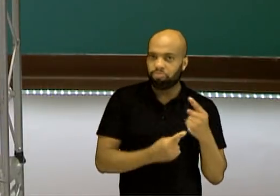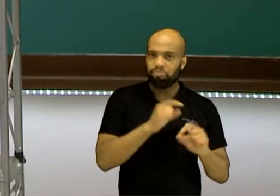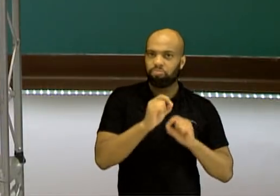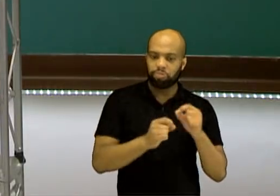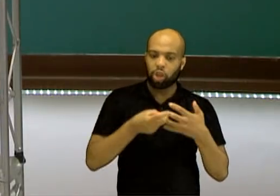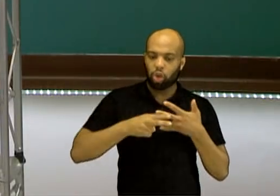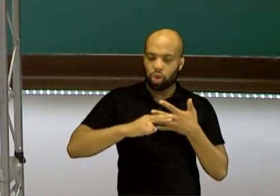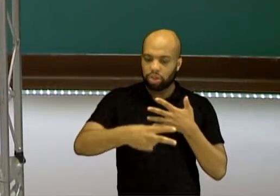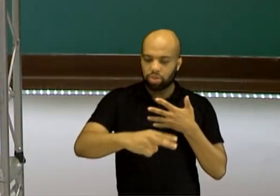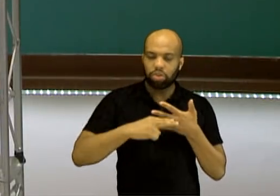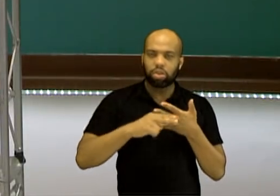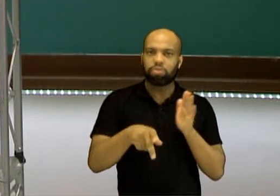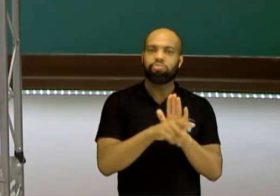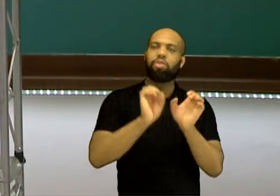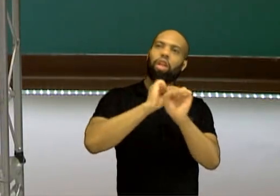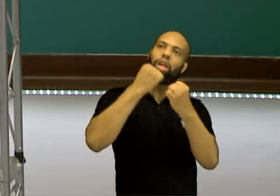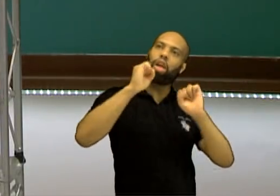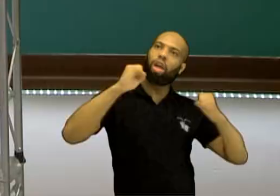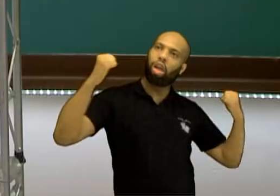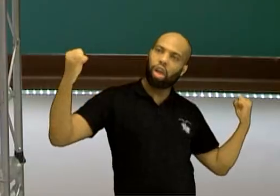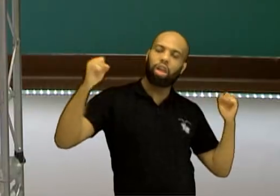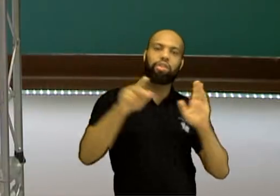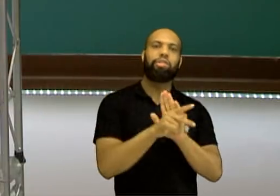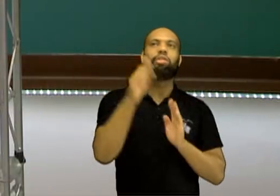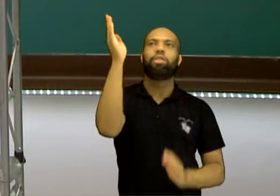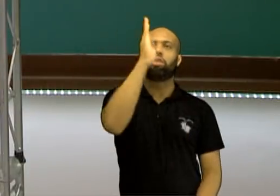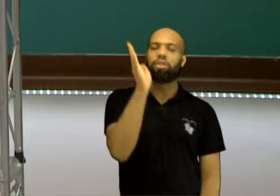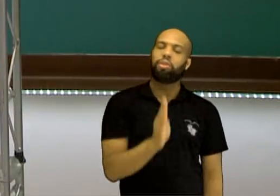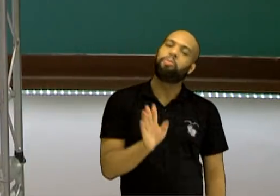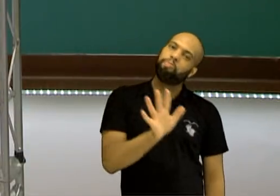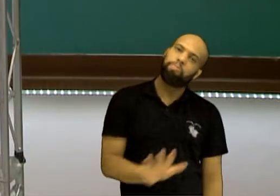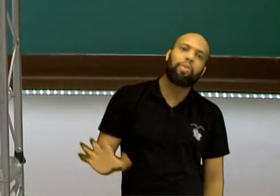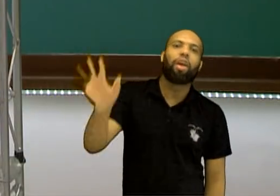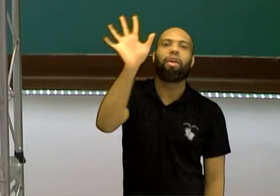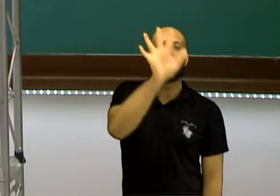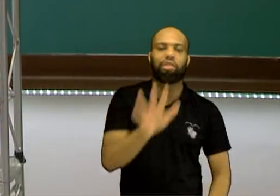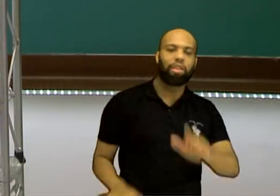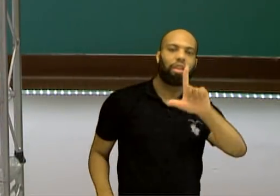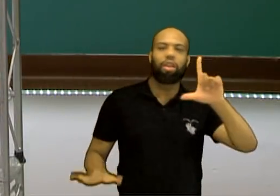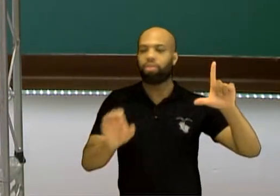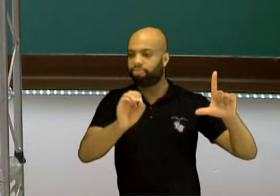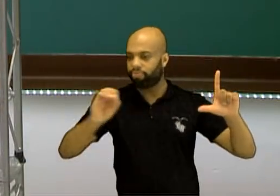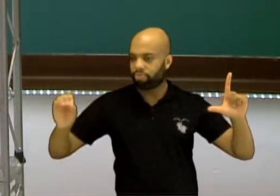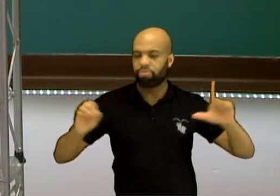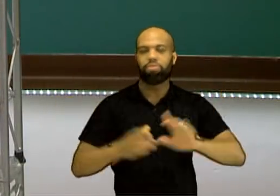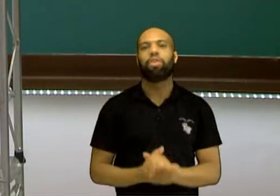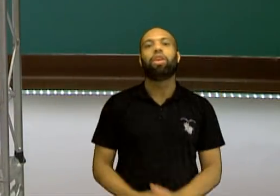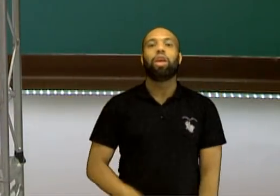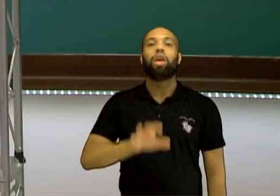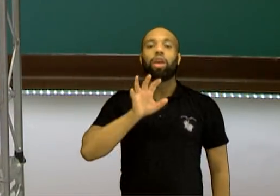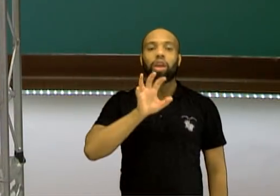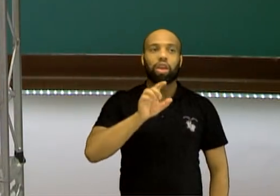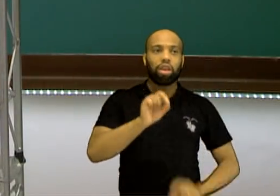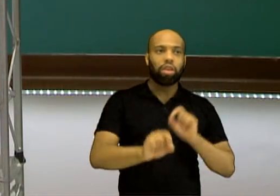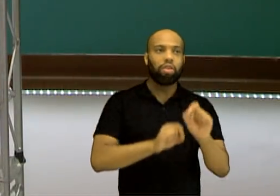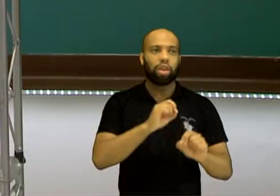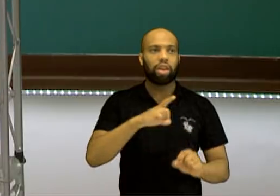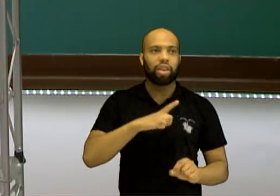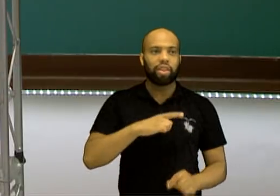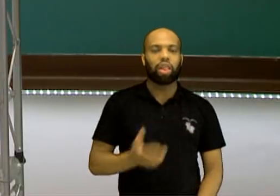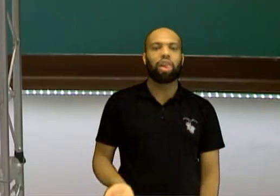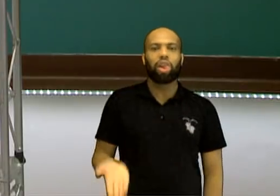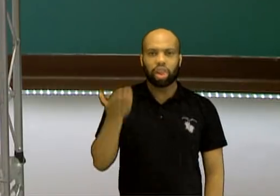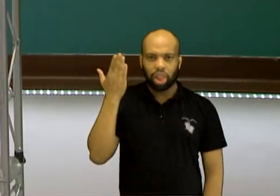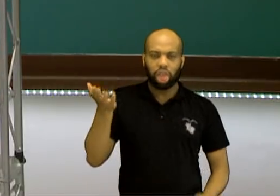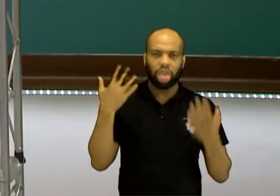consequência dessa grande extensão longitudinal do território brasileiro, de leste a oeste. Essa condição nos traz uma elevada variação climática,